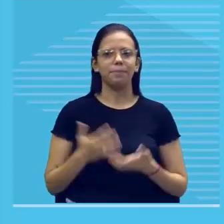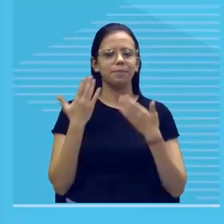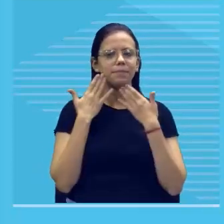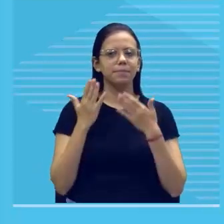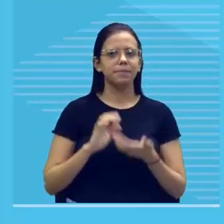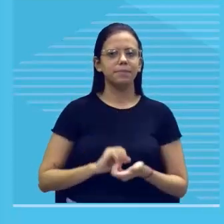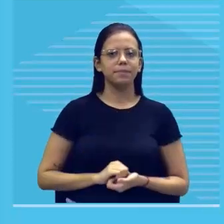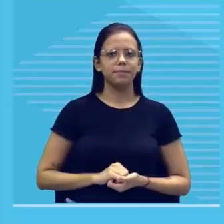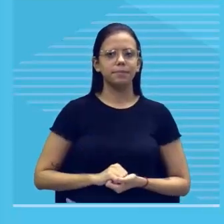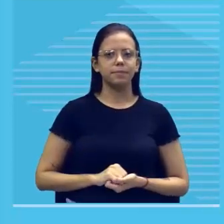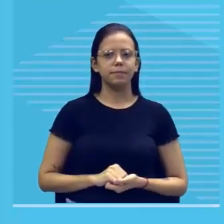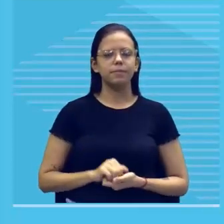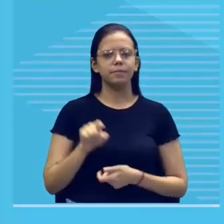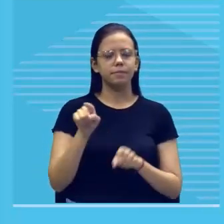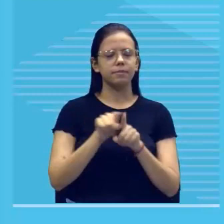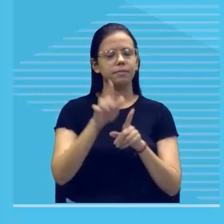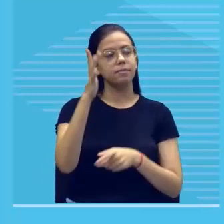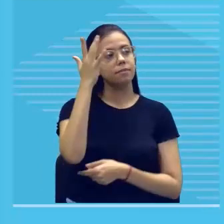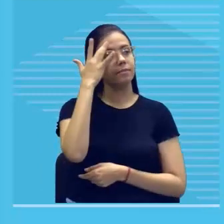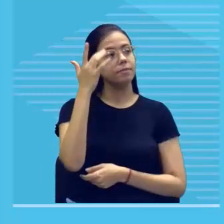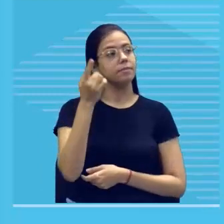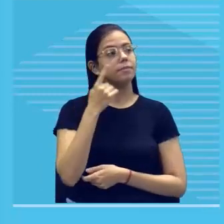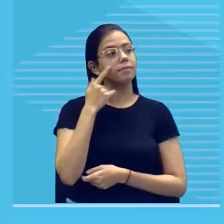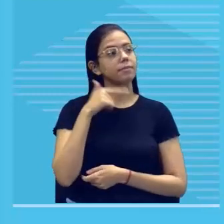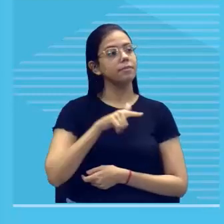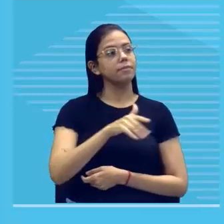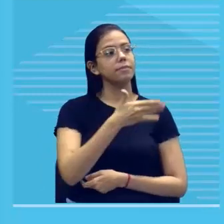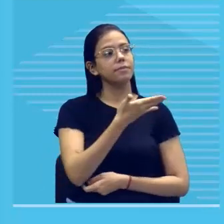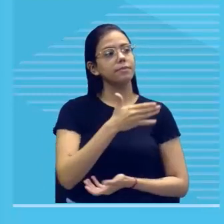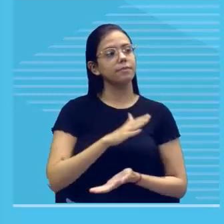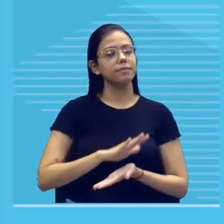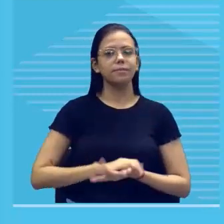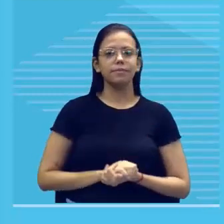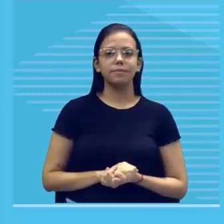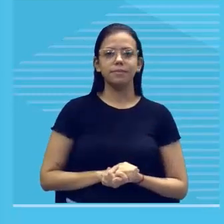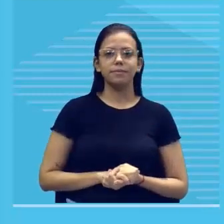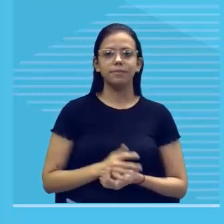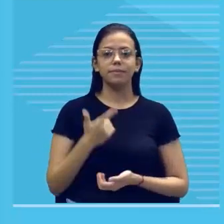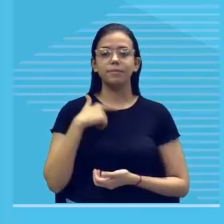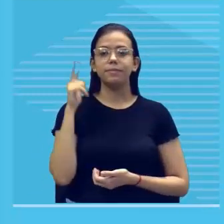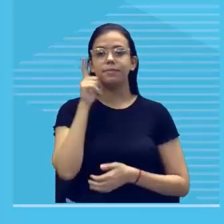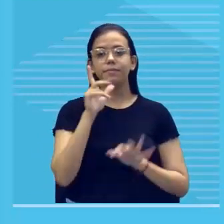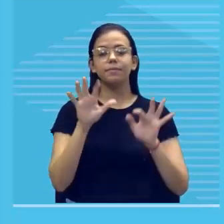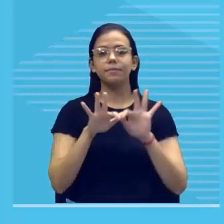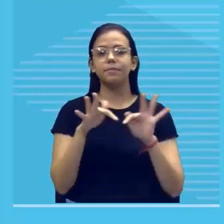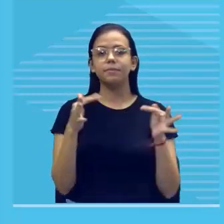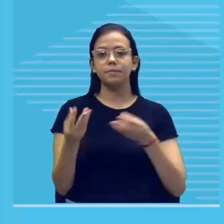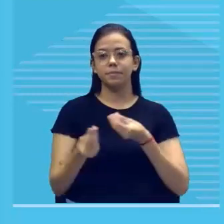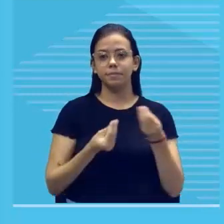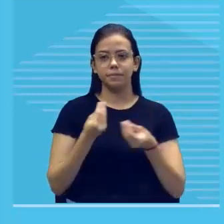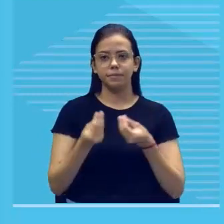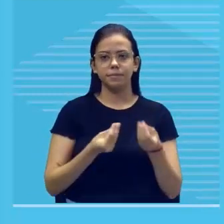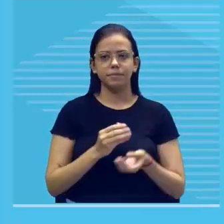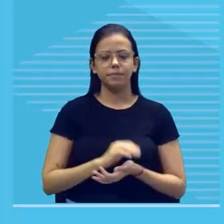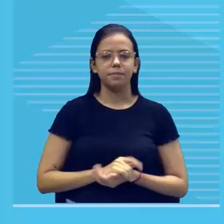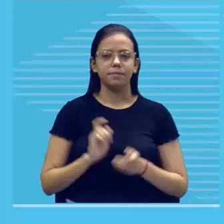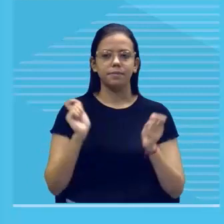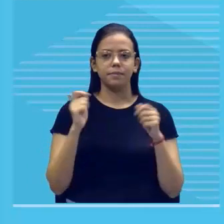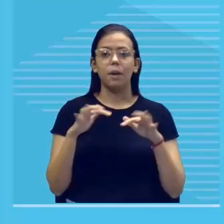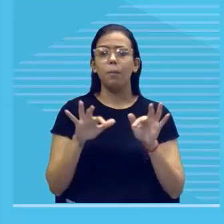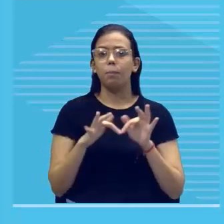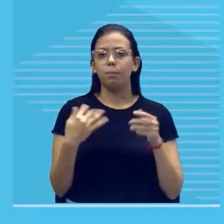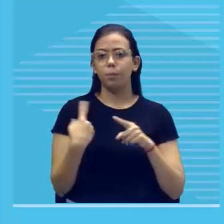e olha aí ó vamos lá que que eu consigo simplificar aqui de cara né já dá para gente